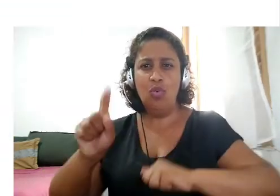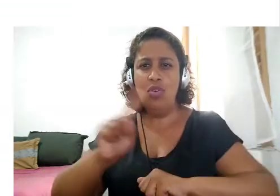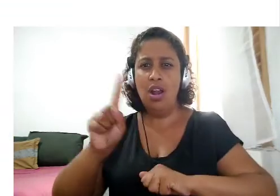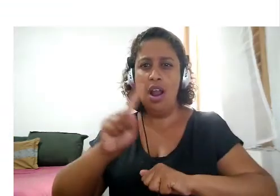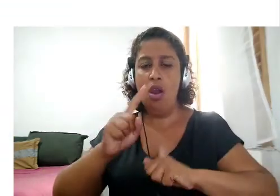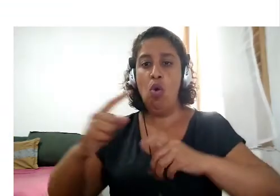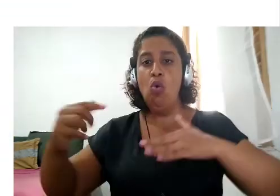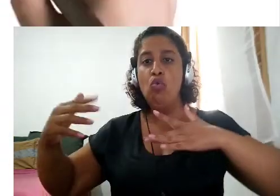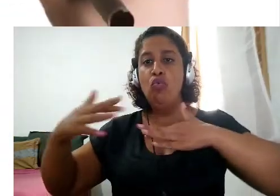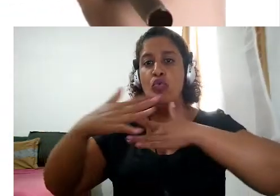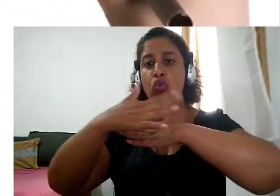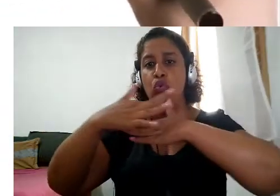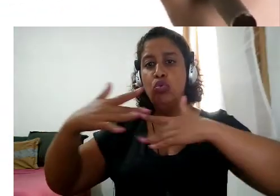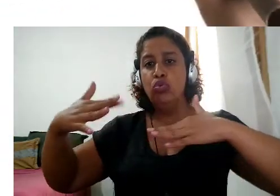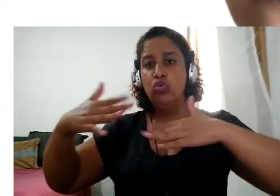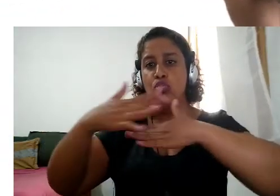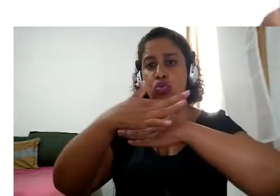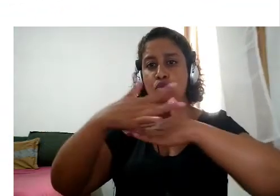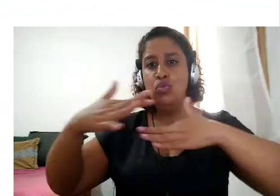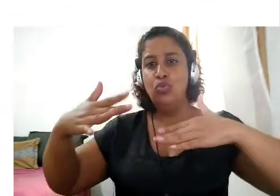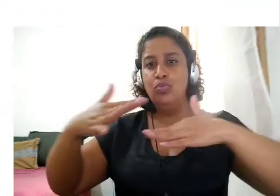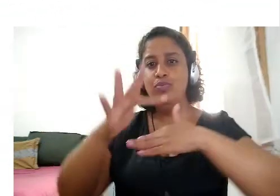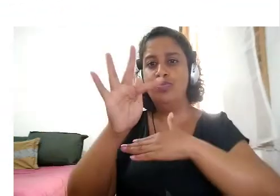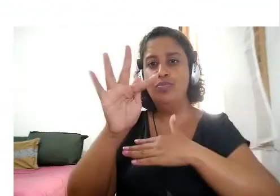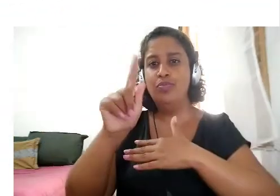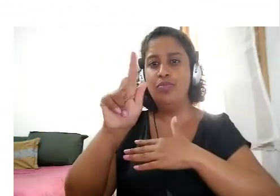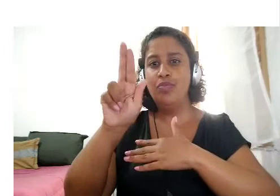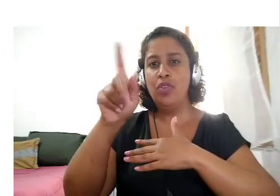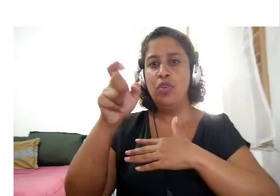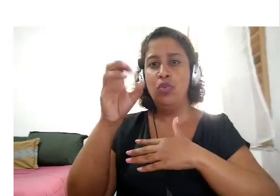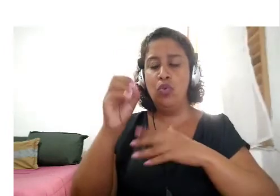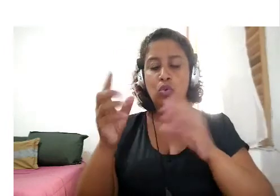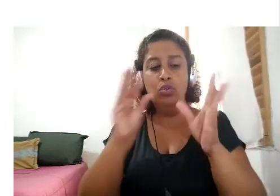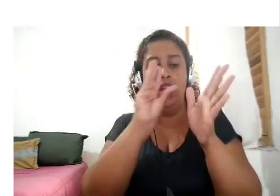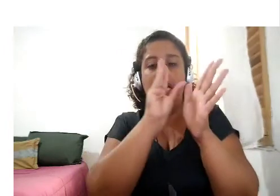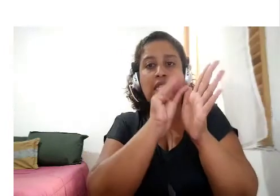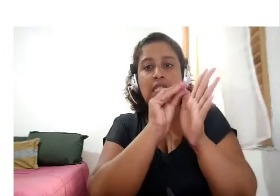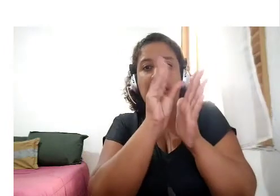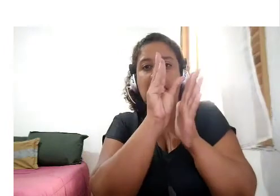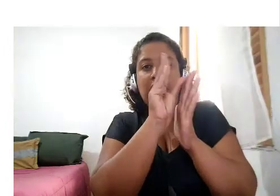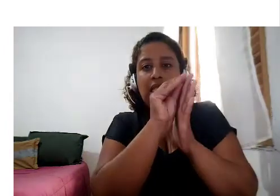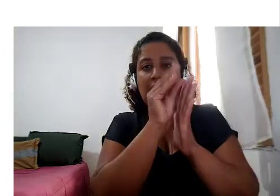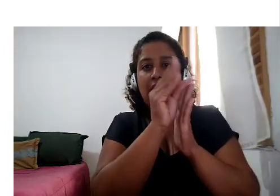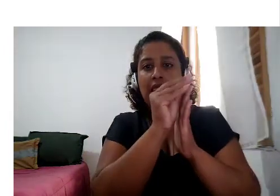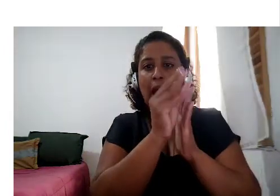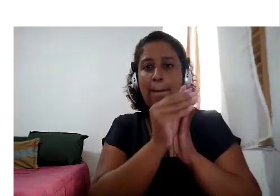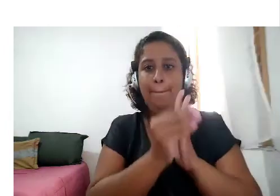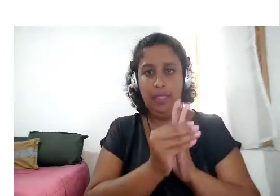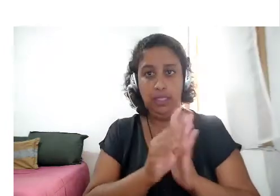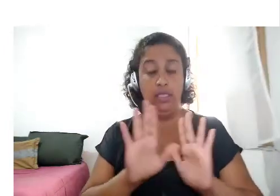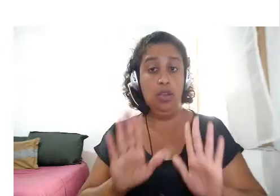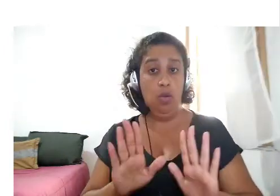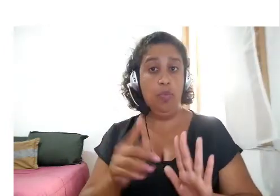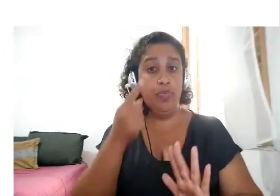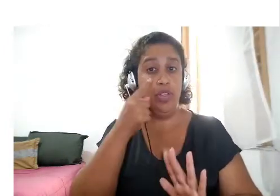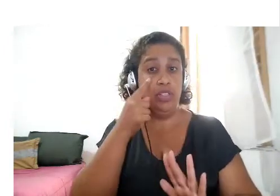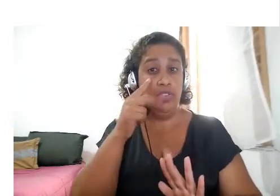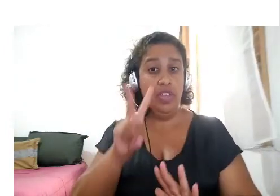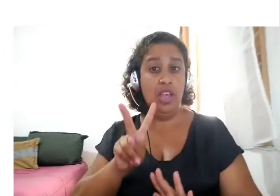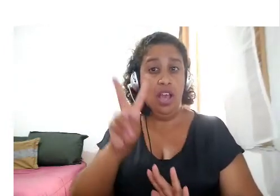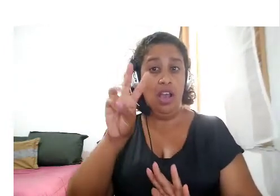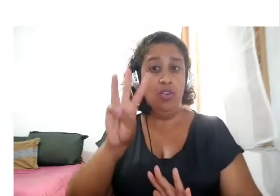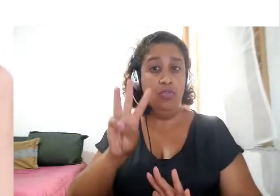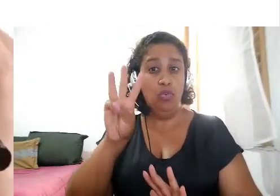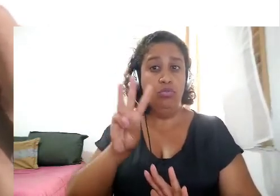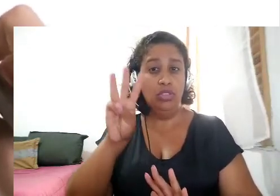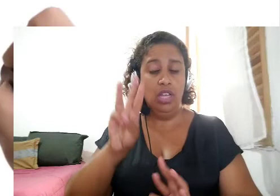da sinapse. Podemos confundir ele com o potencial de ação. Entretanto, ele está relacionado com a influência